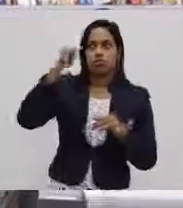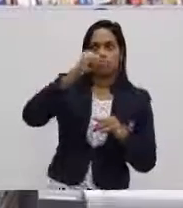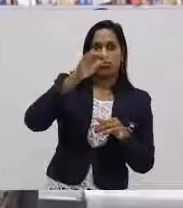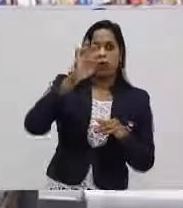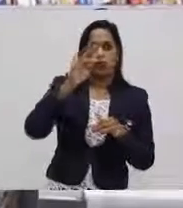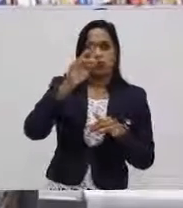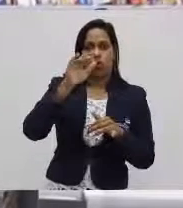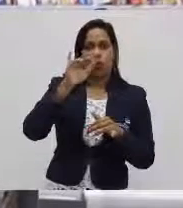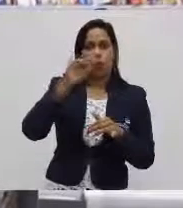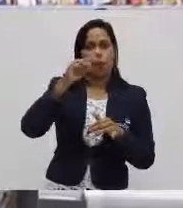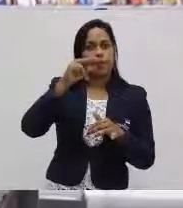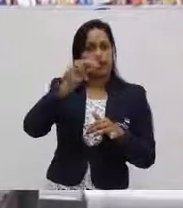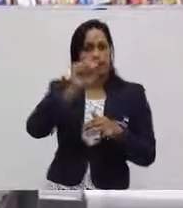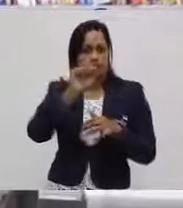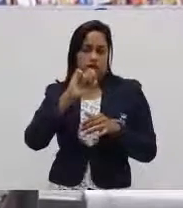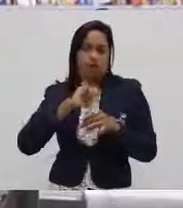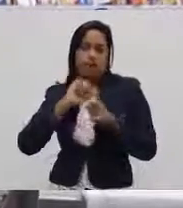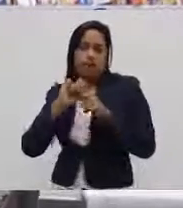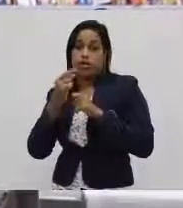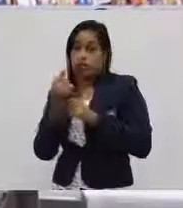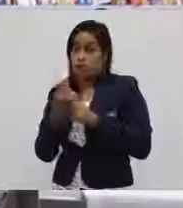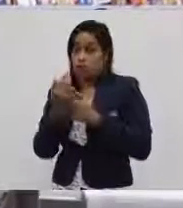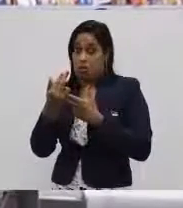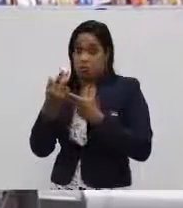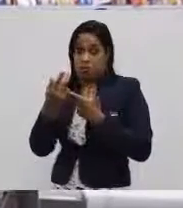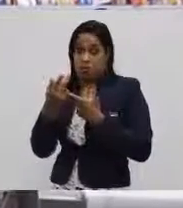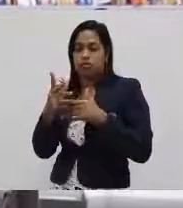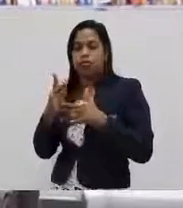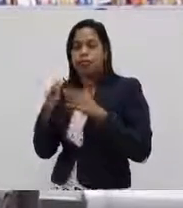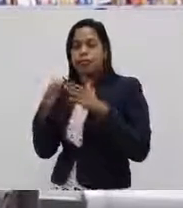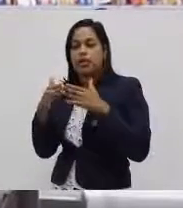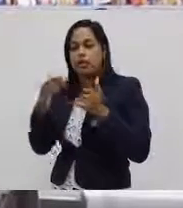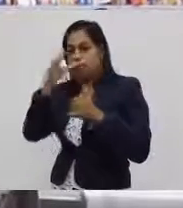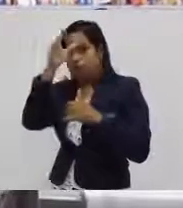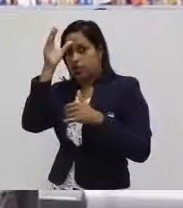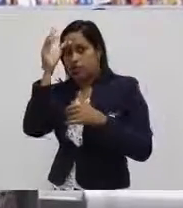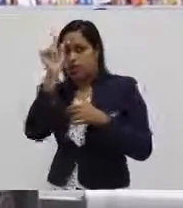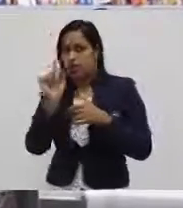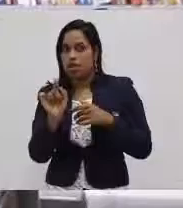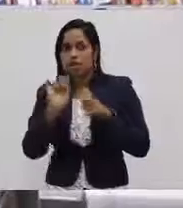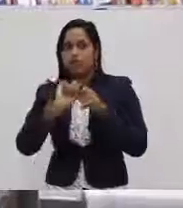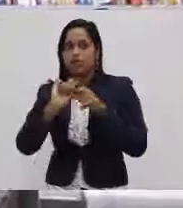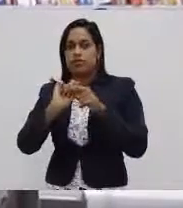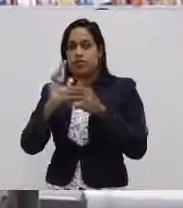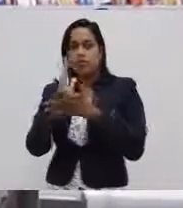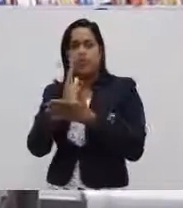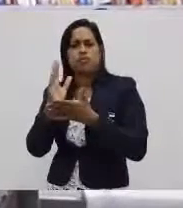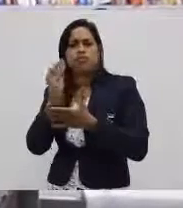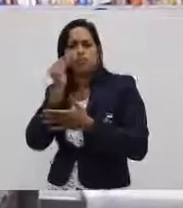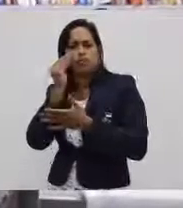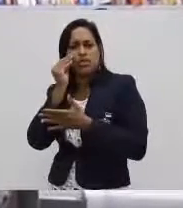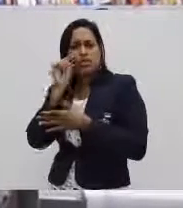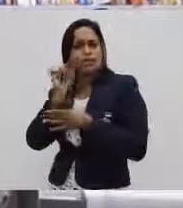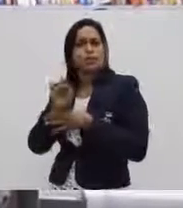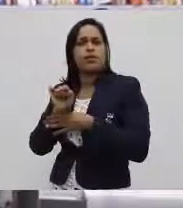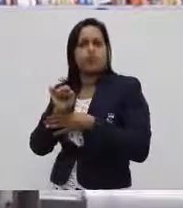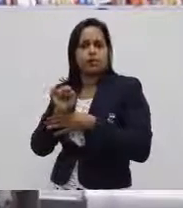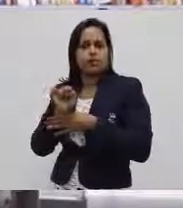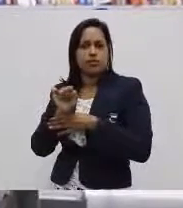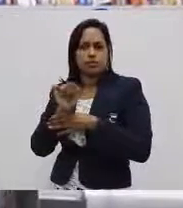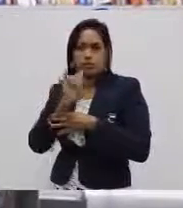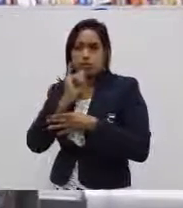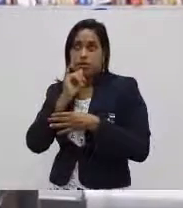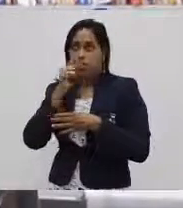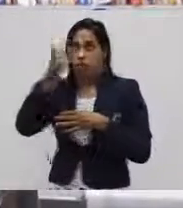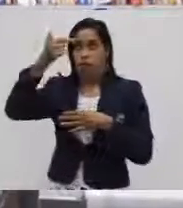navios. Eu produzo uma turbina a pedido de um cliente e eu produzo aquela turbina com características específicas. Quando eu produzir